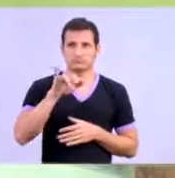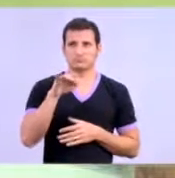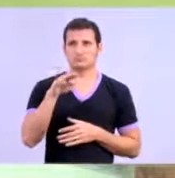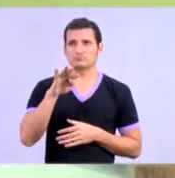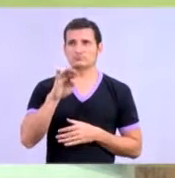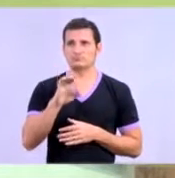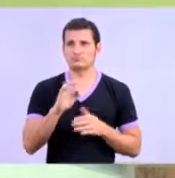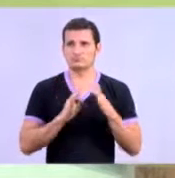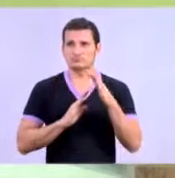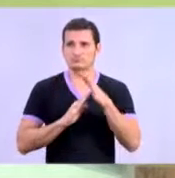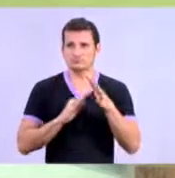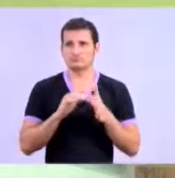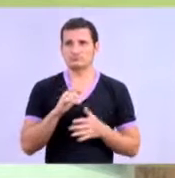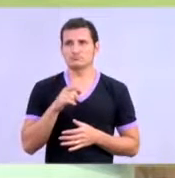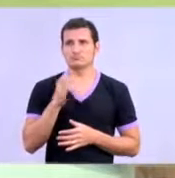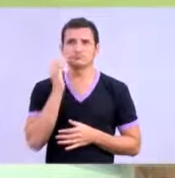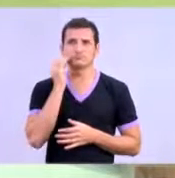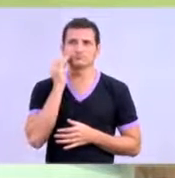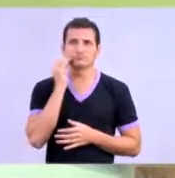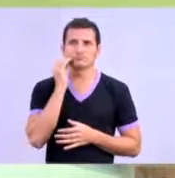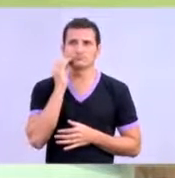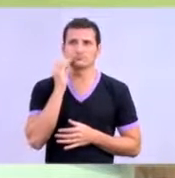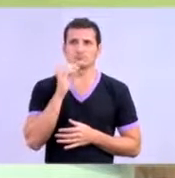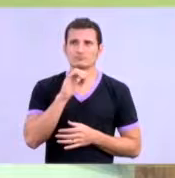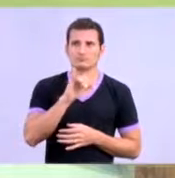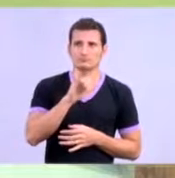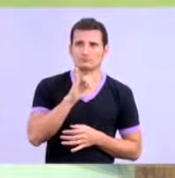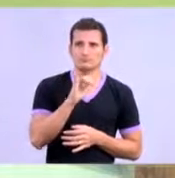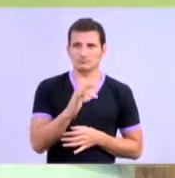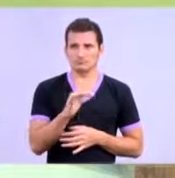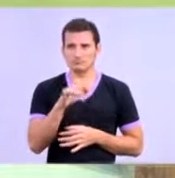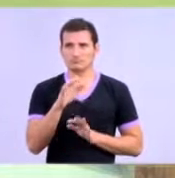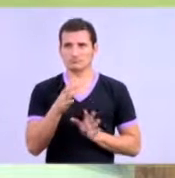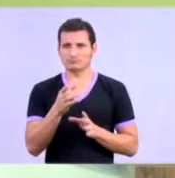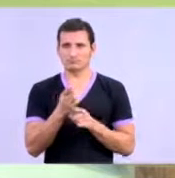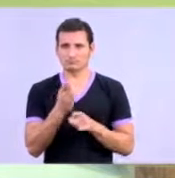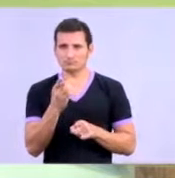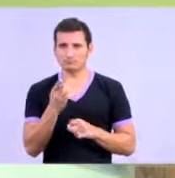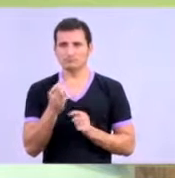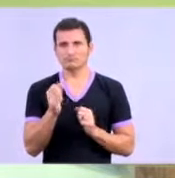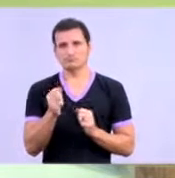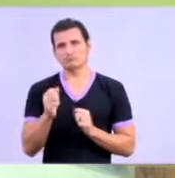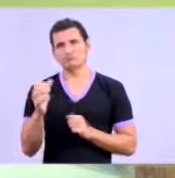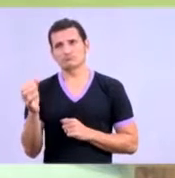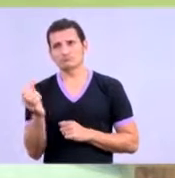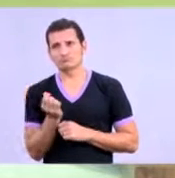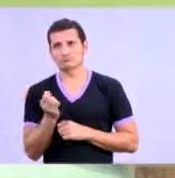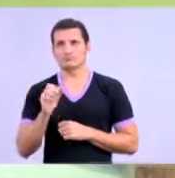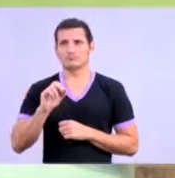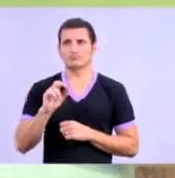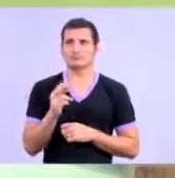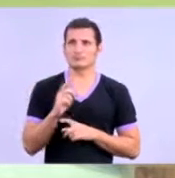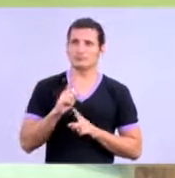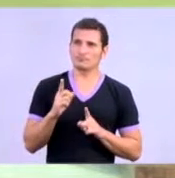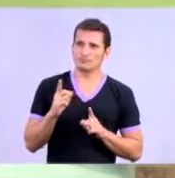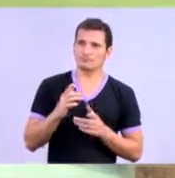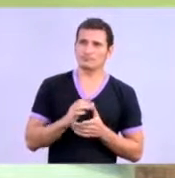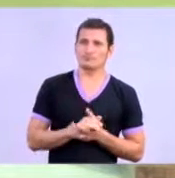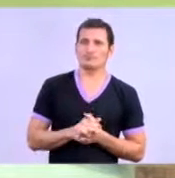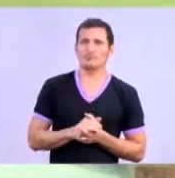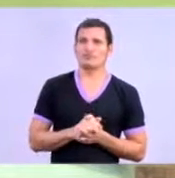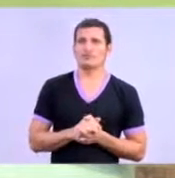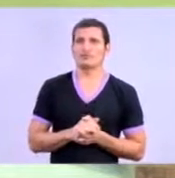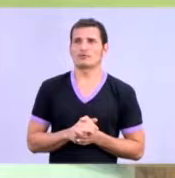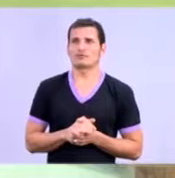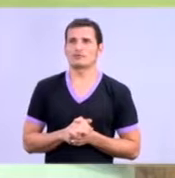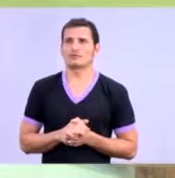a verificação do IF já identifica se vai poder ou não sacar e impede que ele tenha um saldo